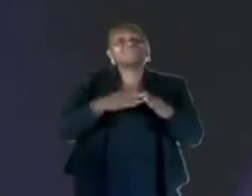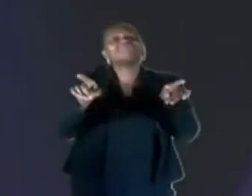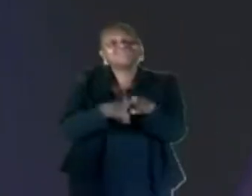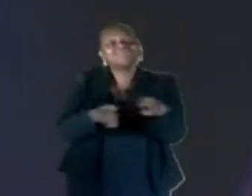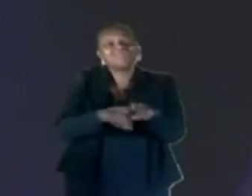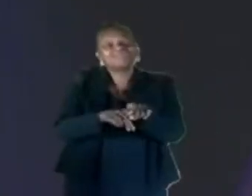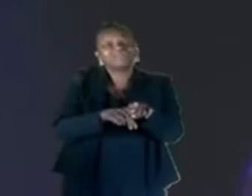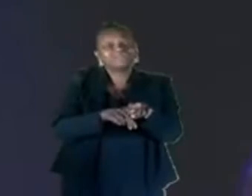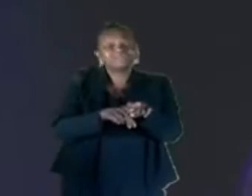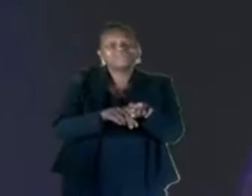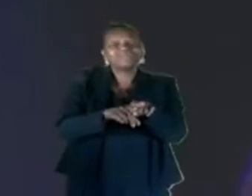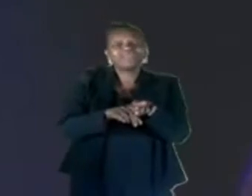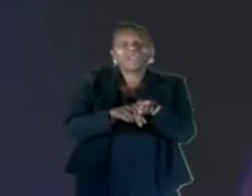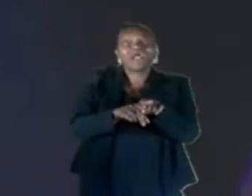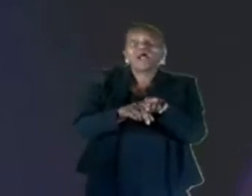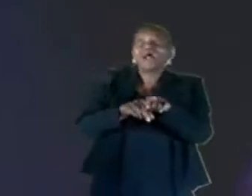Mestre,